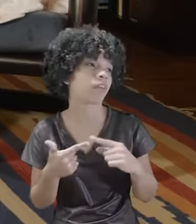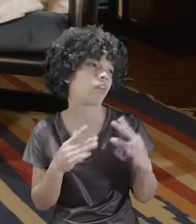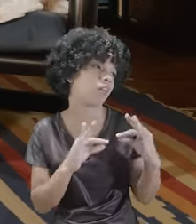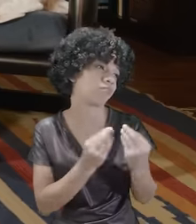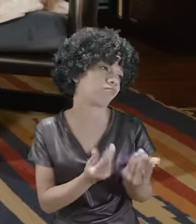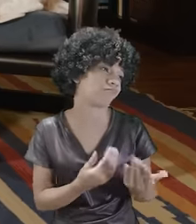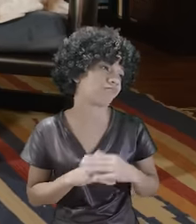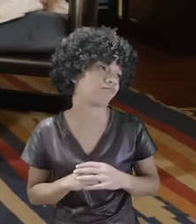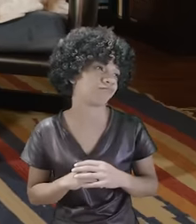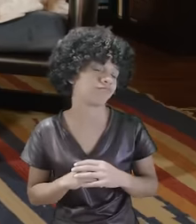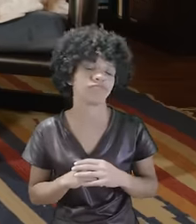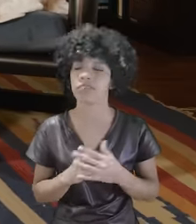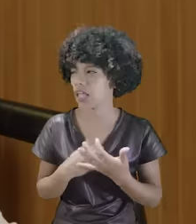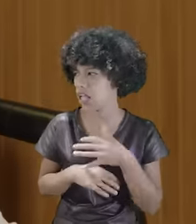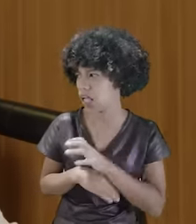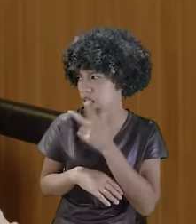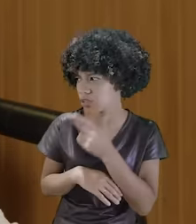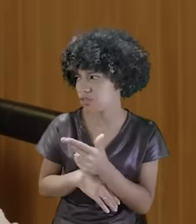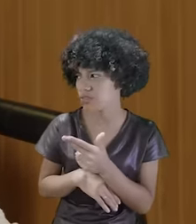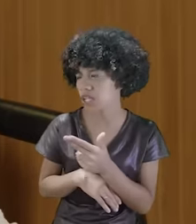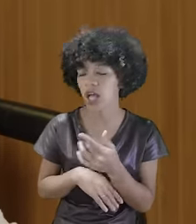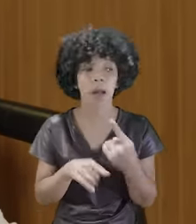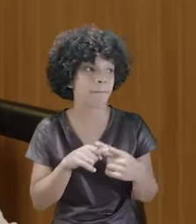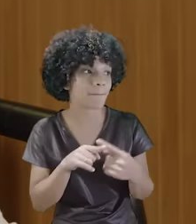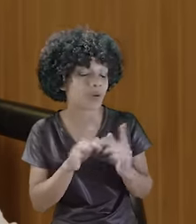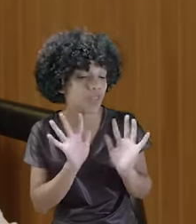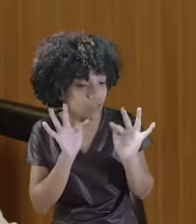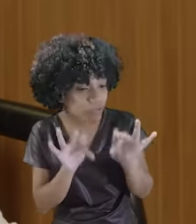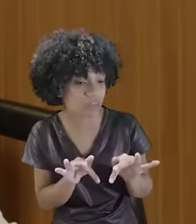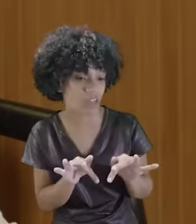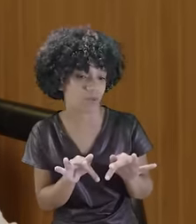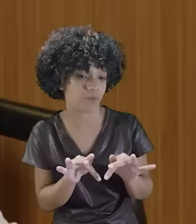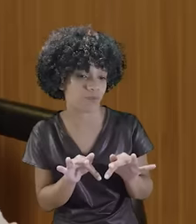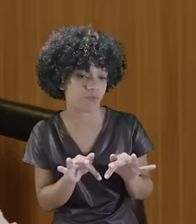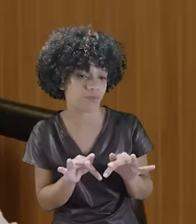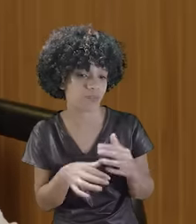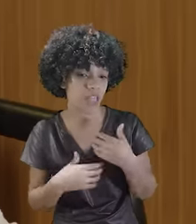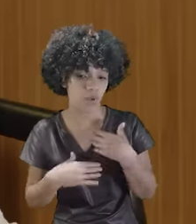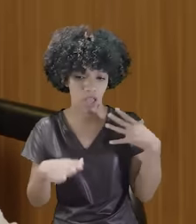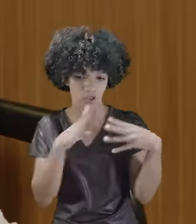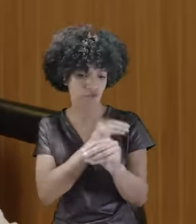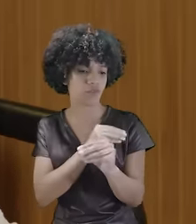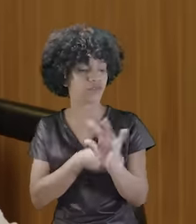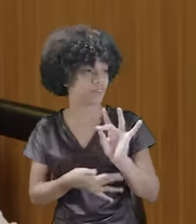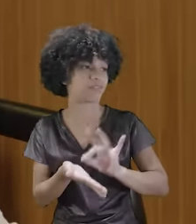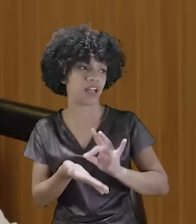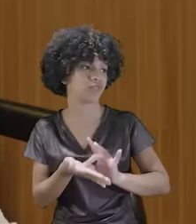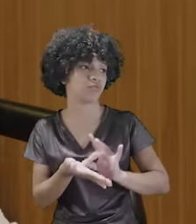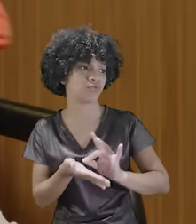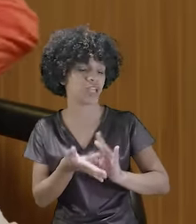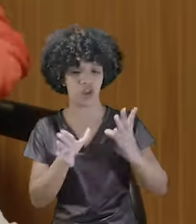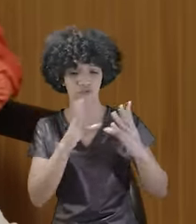família é isso que você depois no final estou refugiado Ah isso é verdade